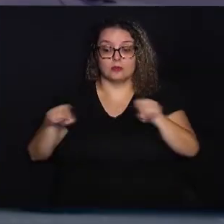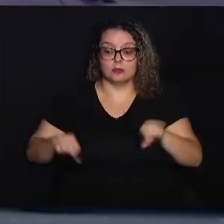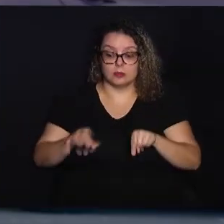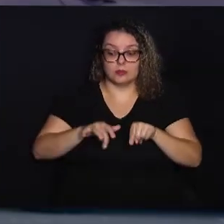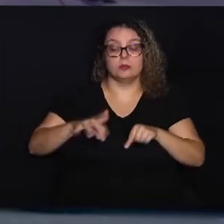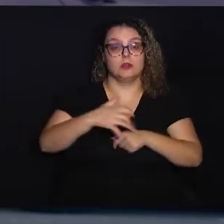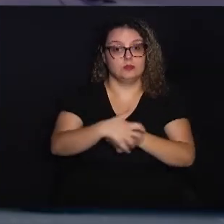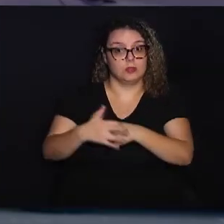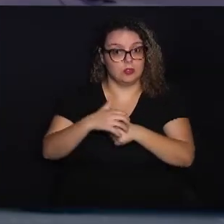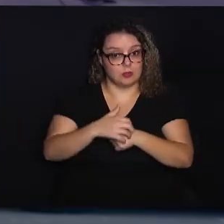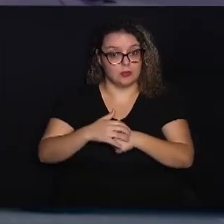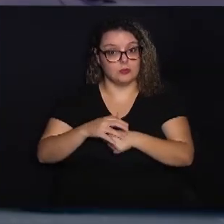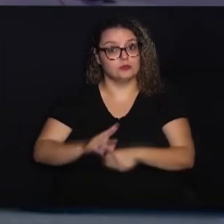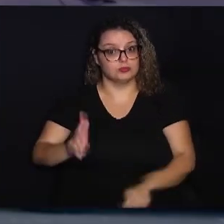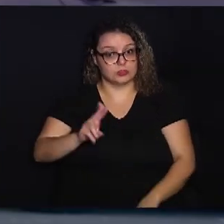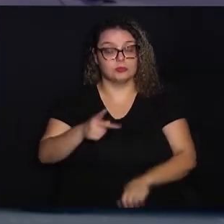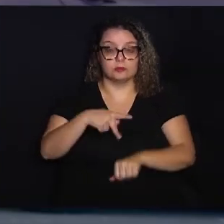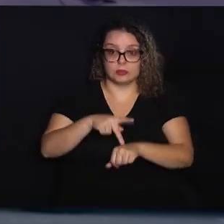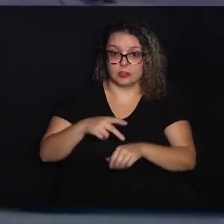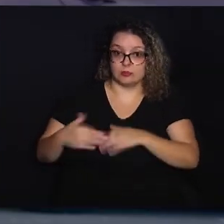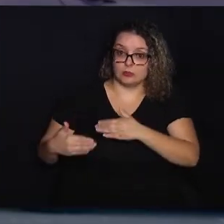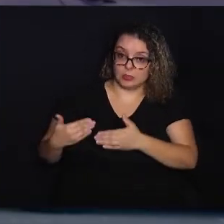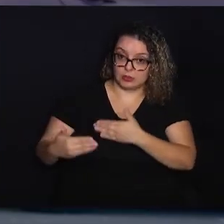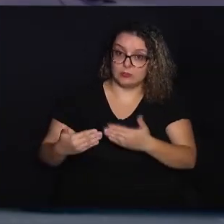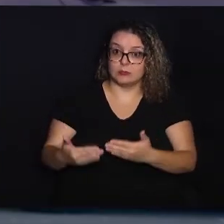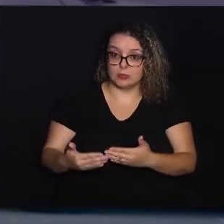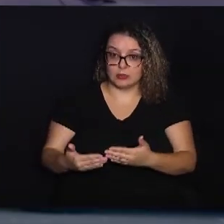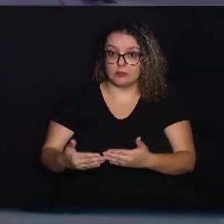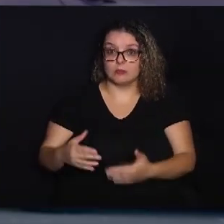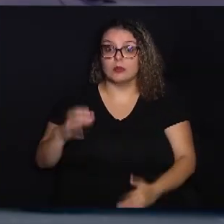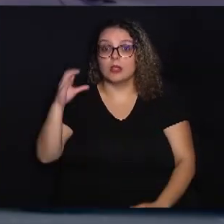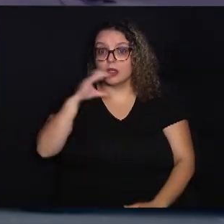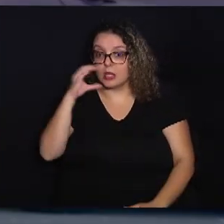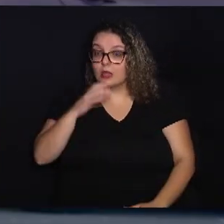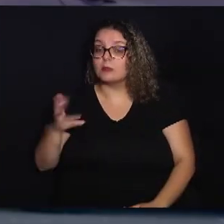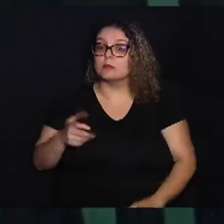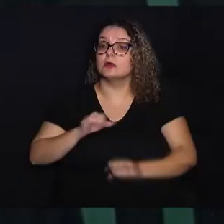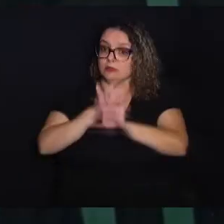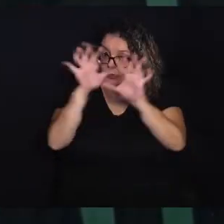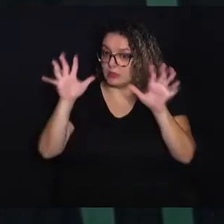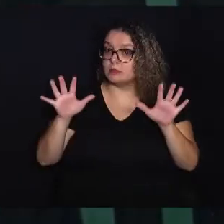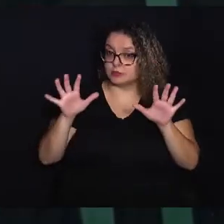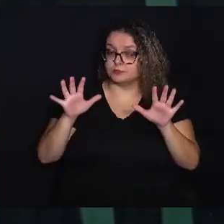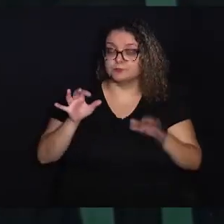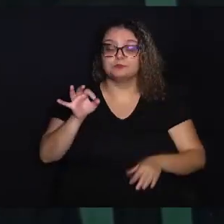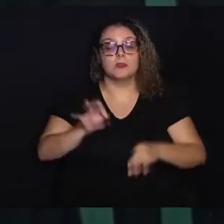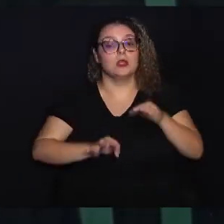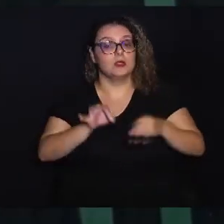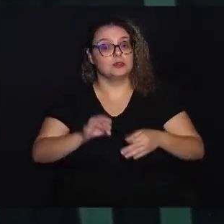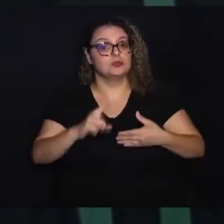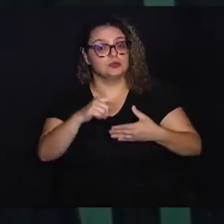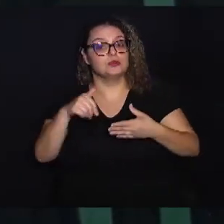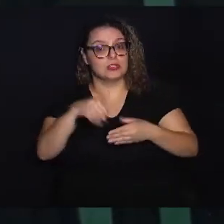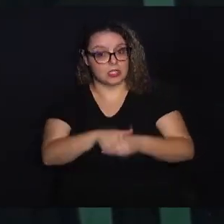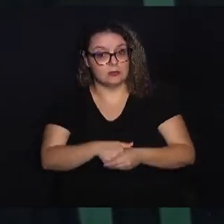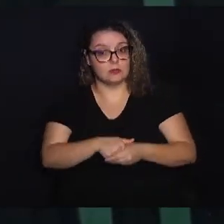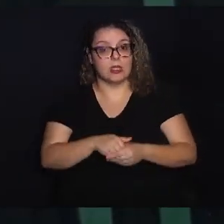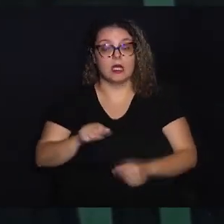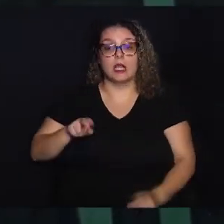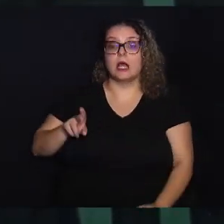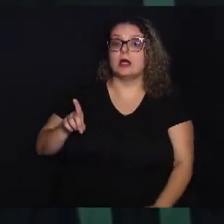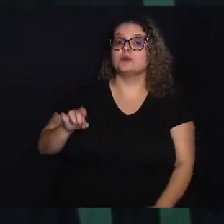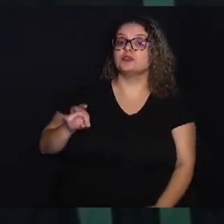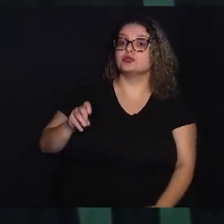foi implantada no país, o processo se tornou mais ágil e transparente. A Justiça Eleitoral promove auditorias das